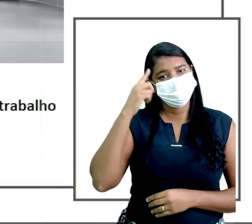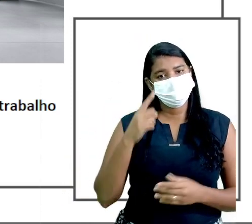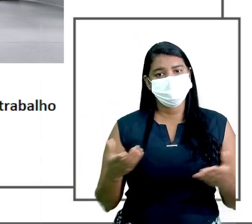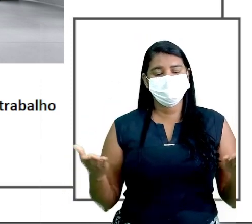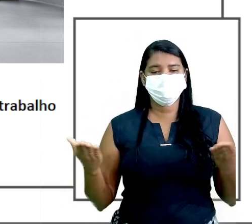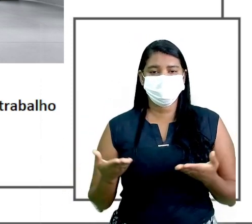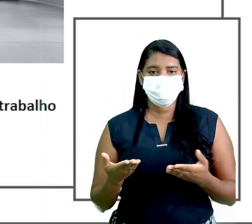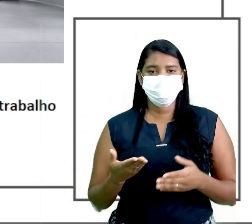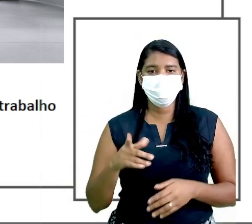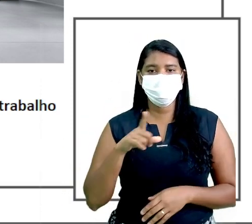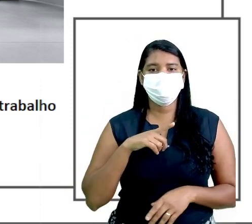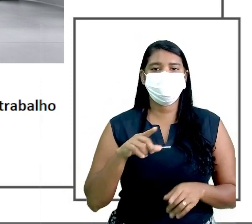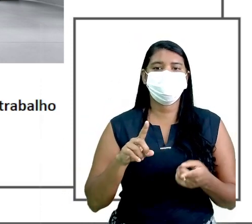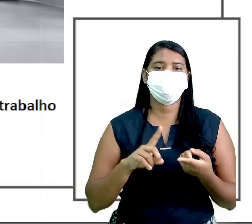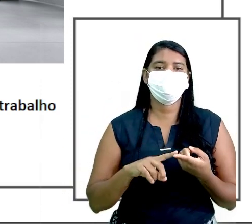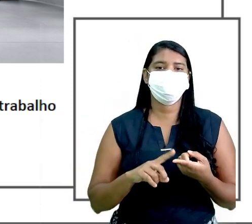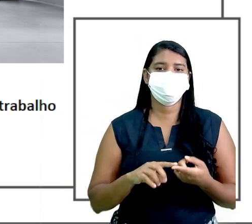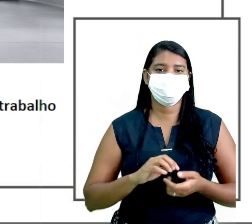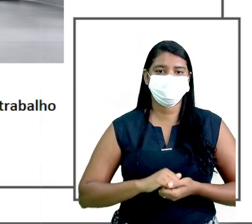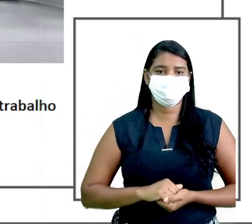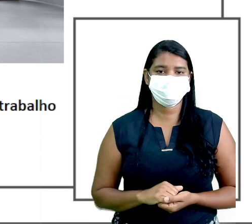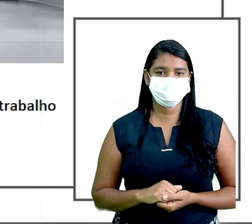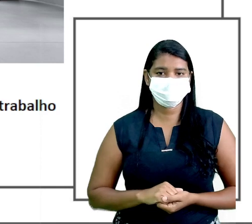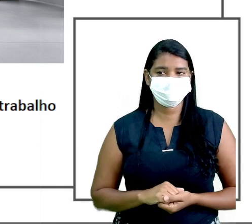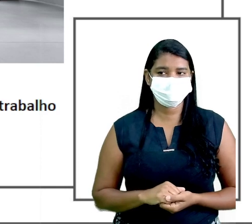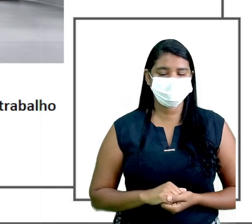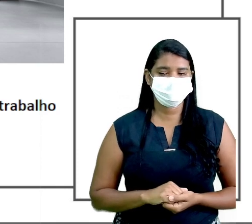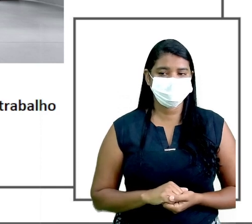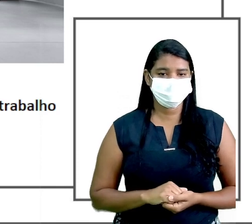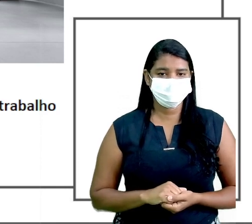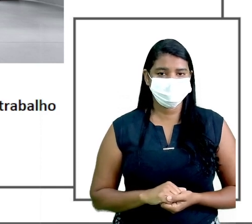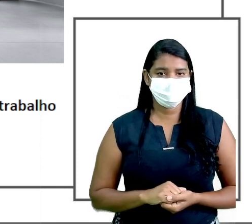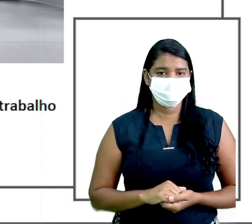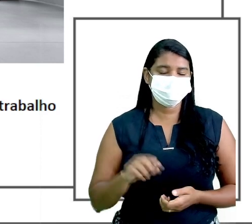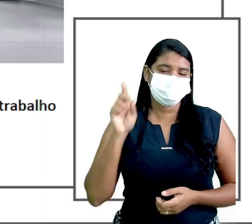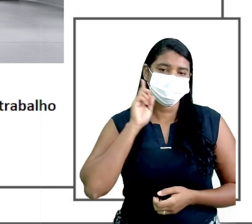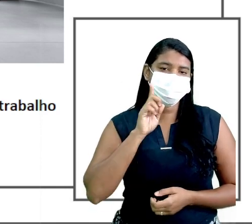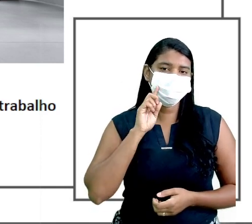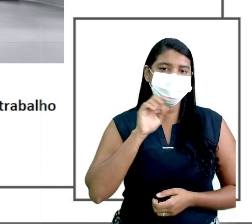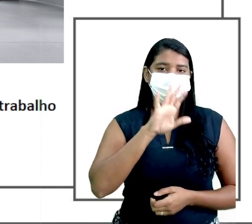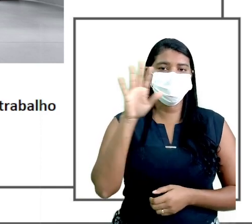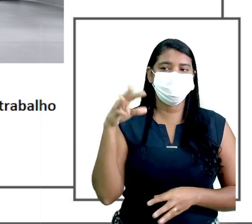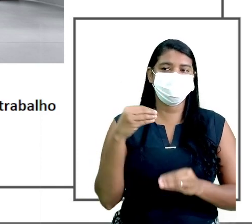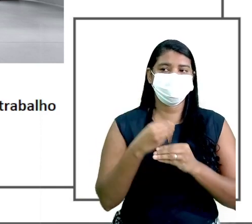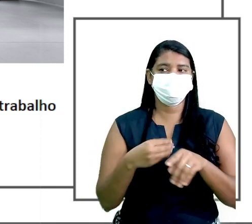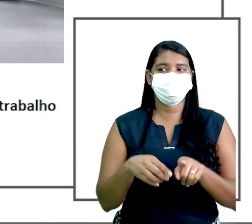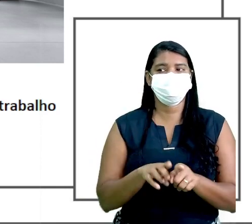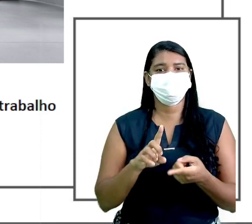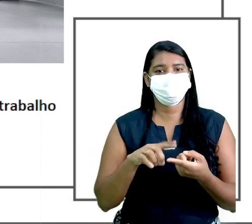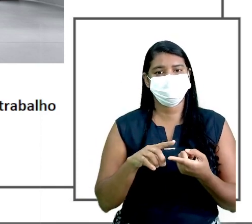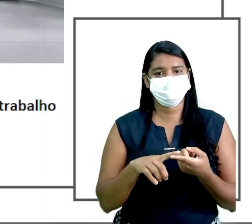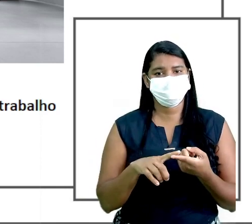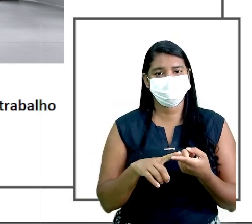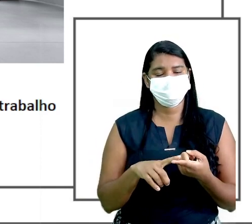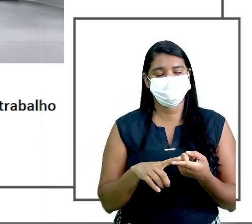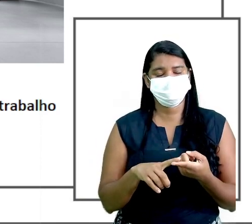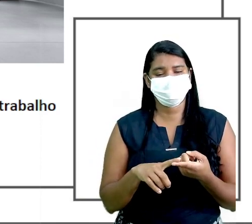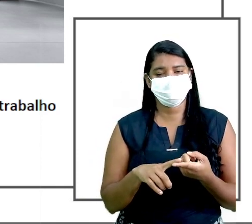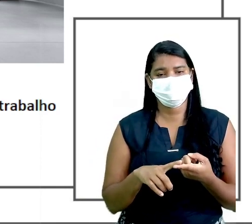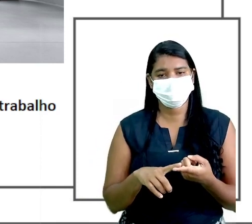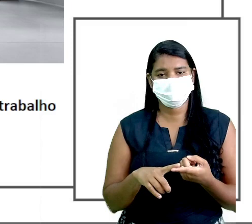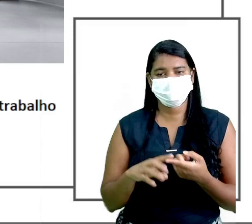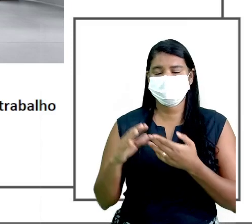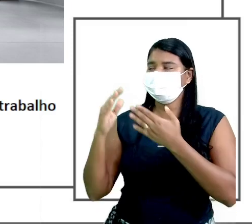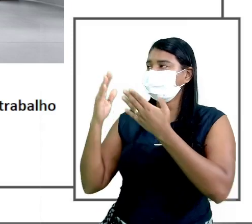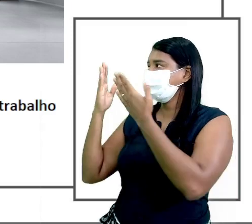quem faça, principalmente nos Estados Unidos e na Europa. Aqui a gente não tem tanto essas tradições. E do lado do direito a gente tem aqui a imagem de